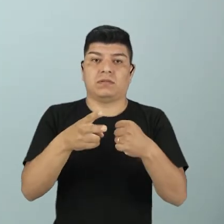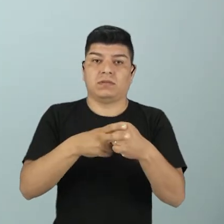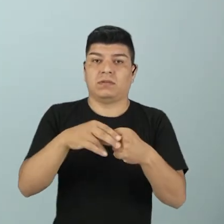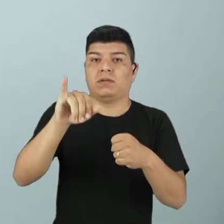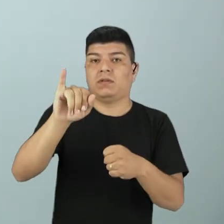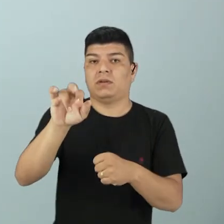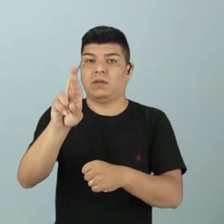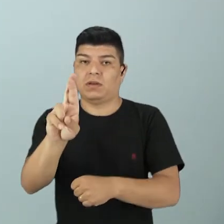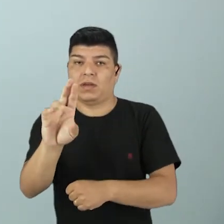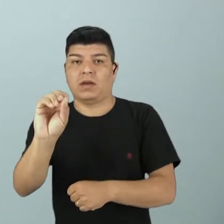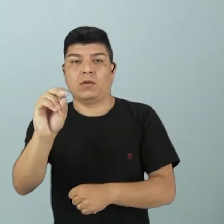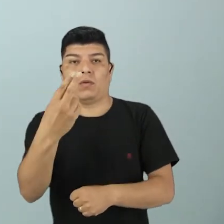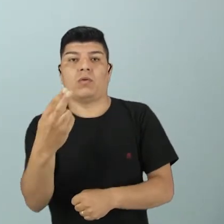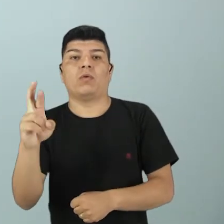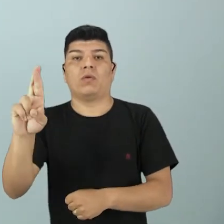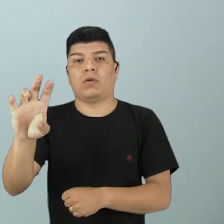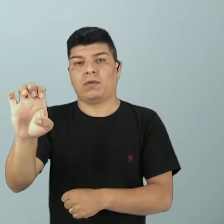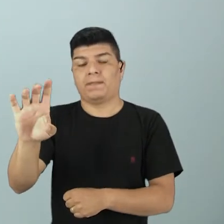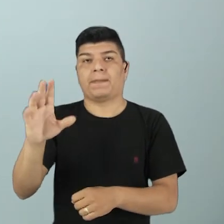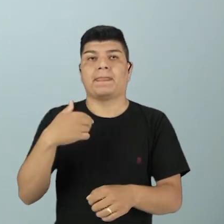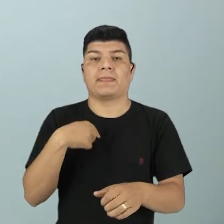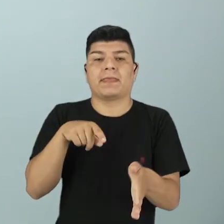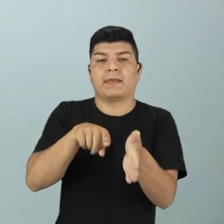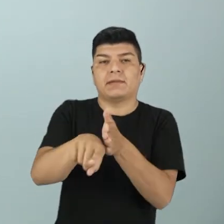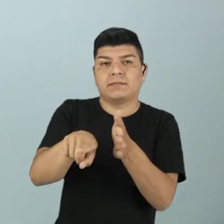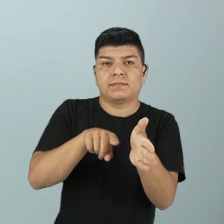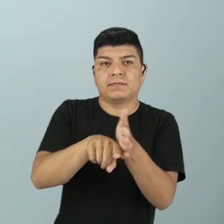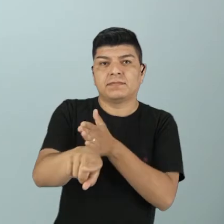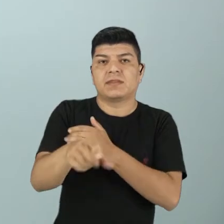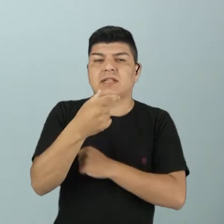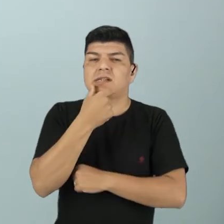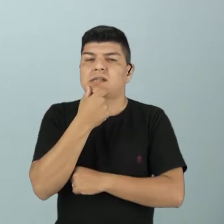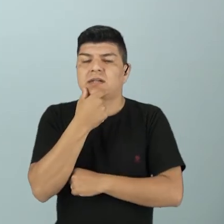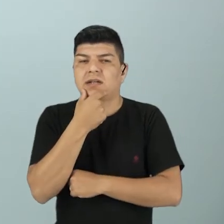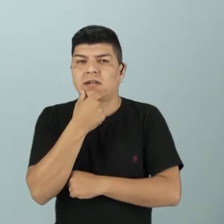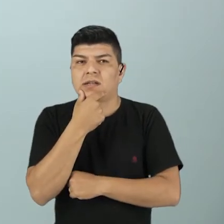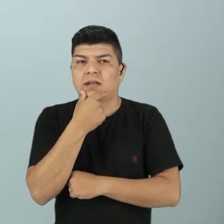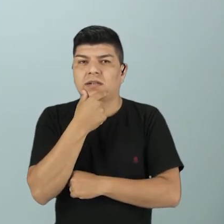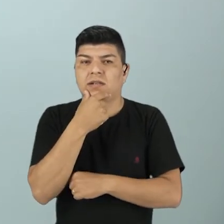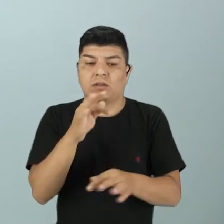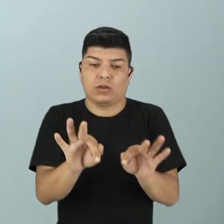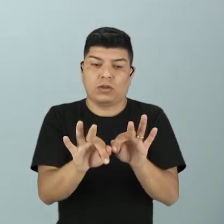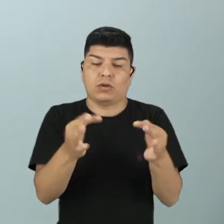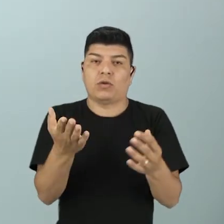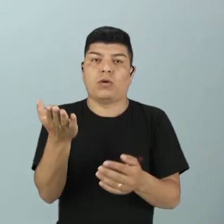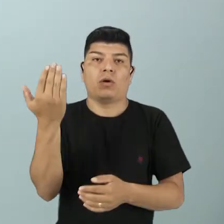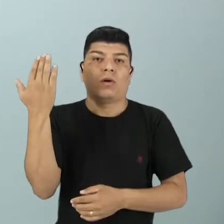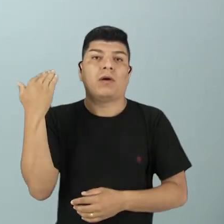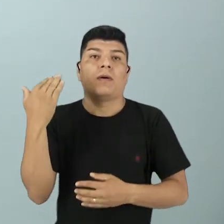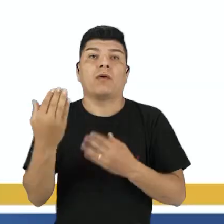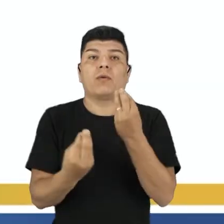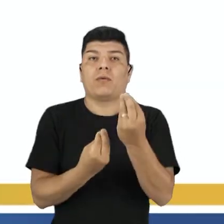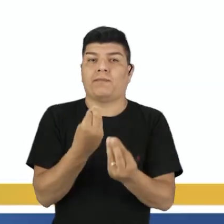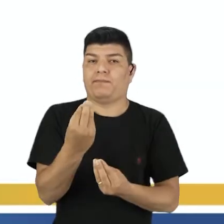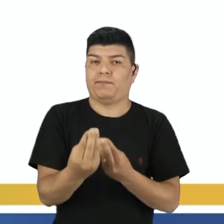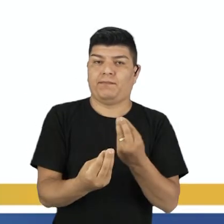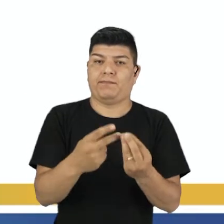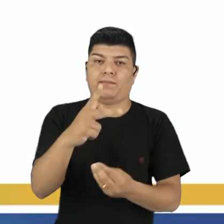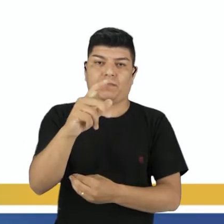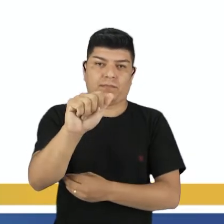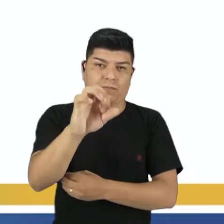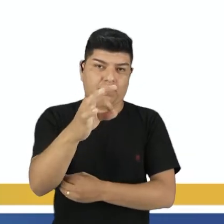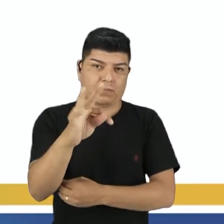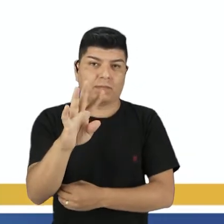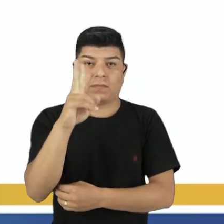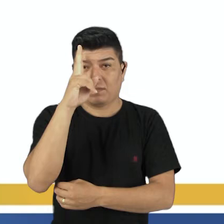e irregulares. Mas e para fazer as perguntas em inglês no Simple Past, como é que fica? Observem comigo aí na tela e